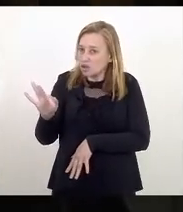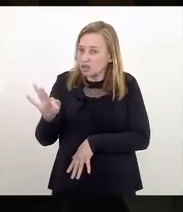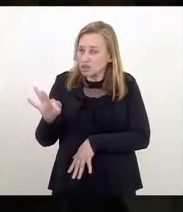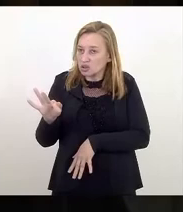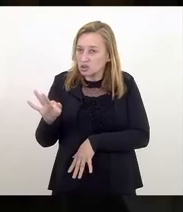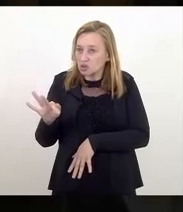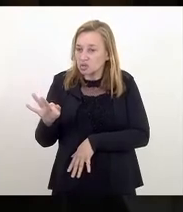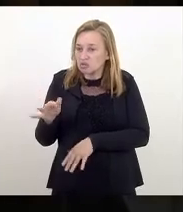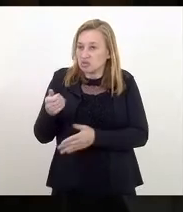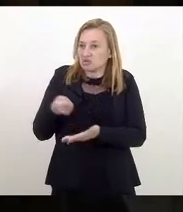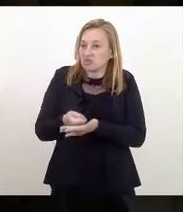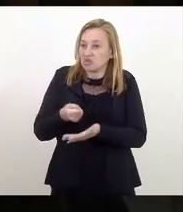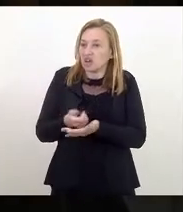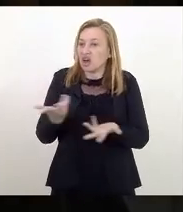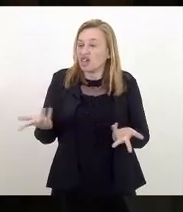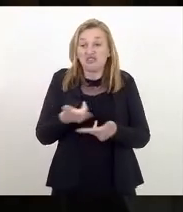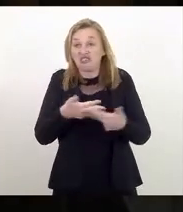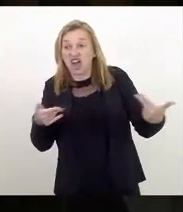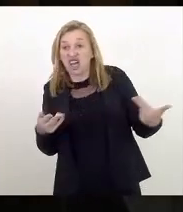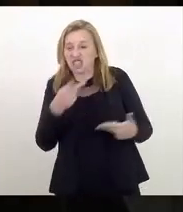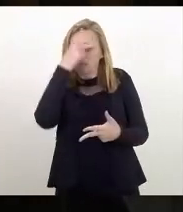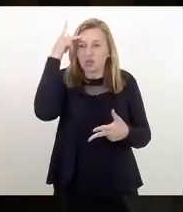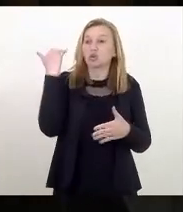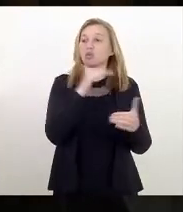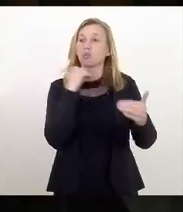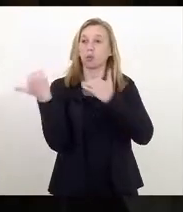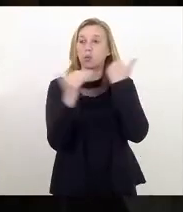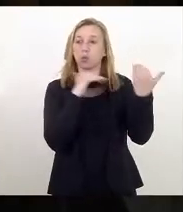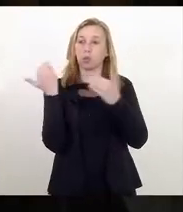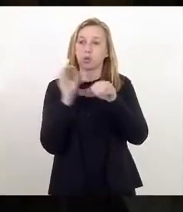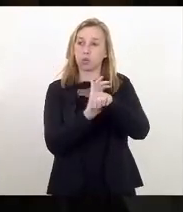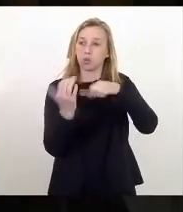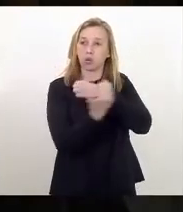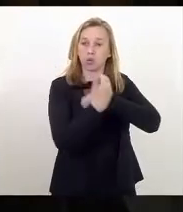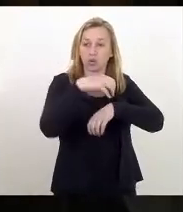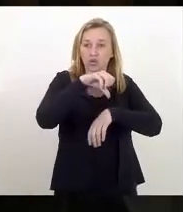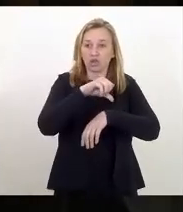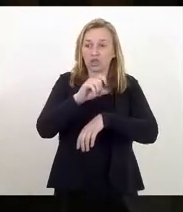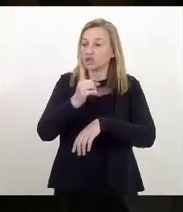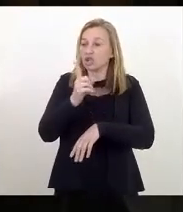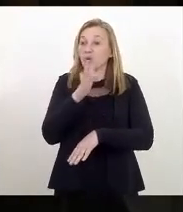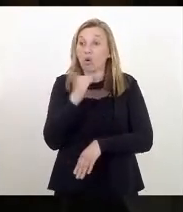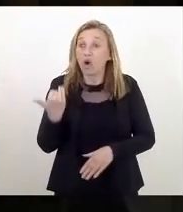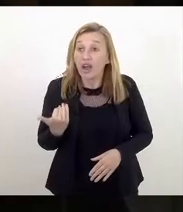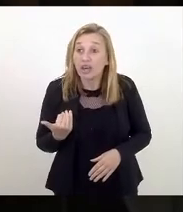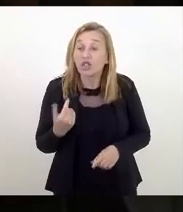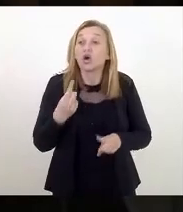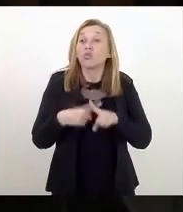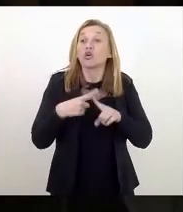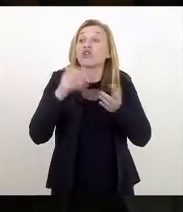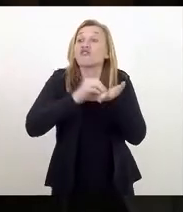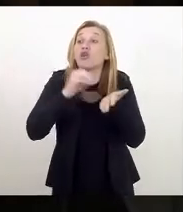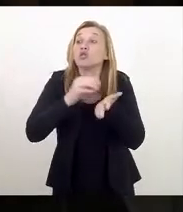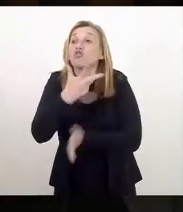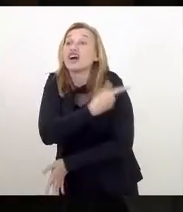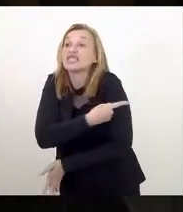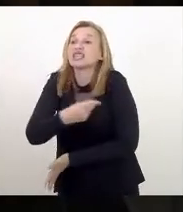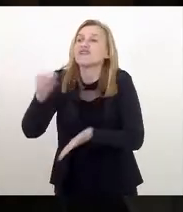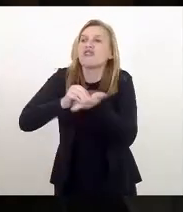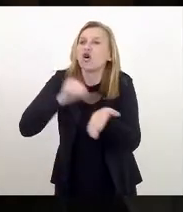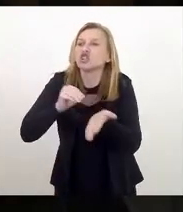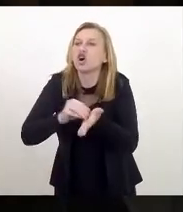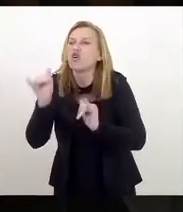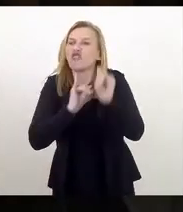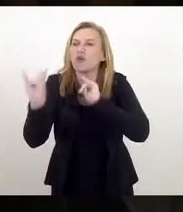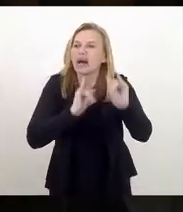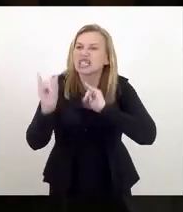autoritário, milhares de pessoas têm morrido de Covid e não deveriam estar morrendo porque faltou vacina, faltou